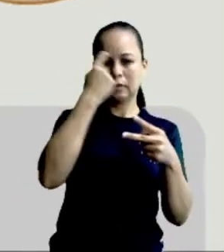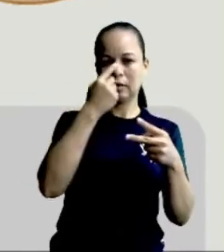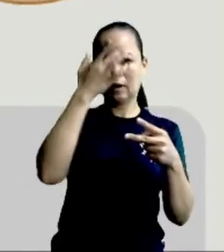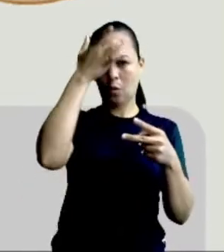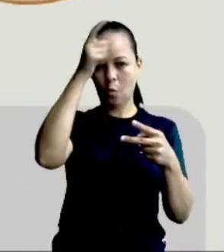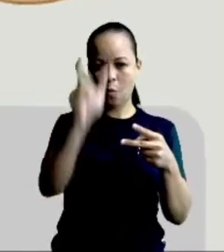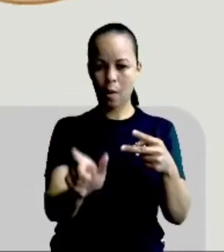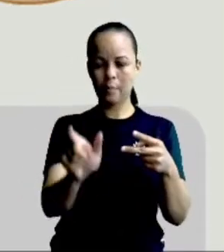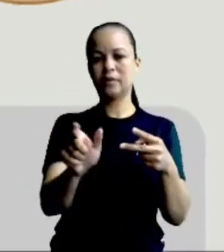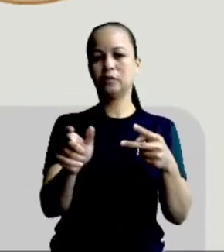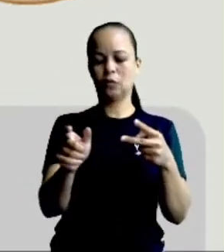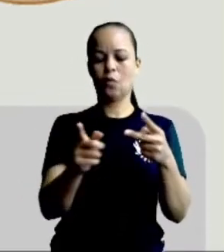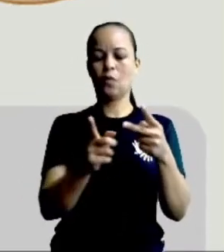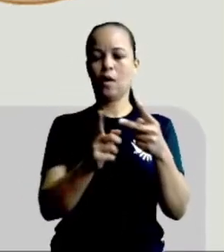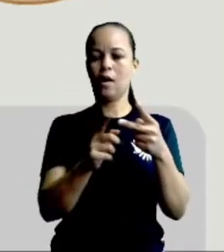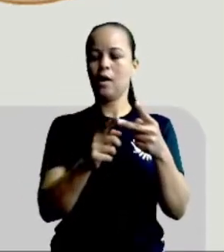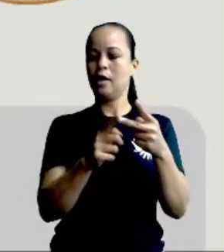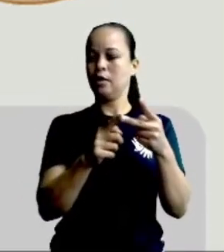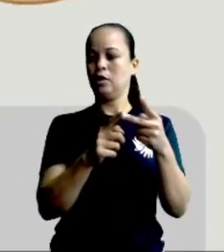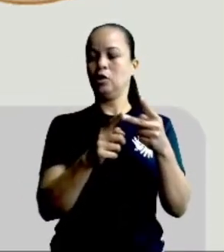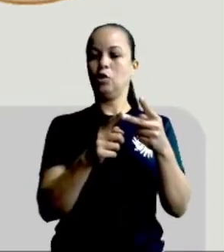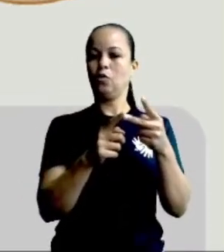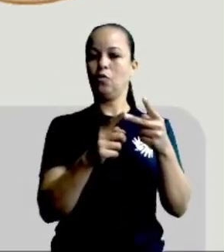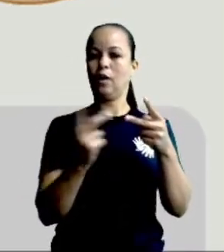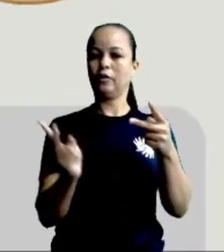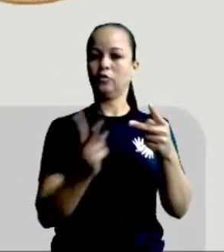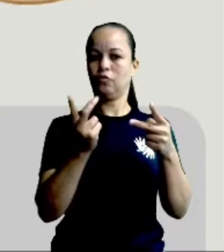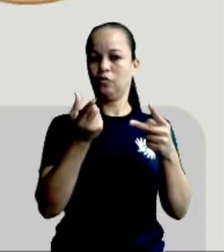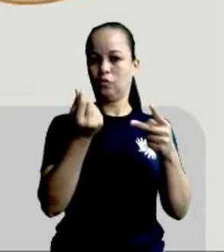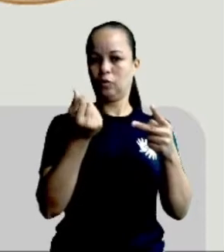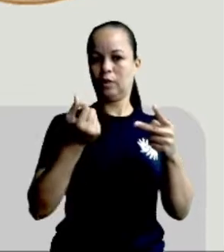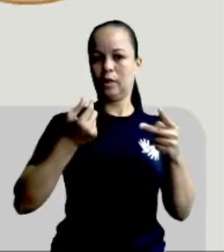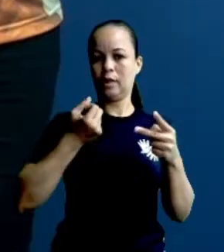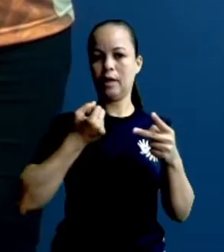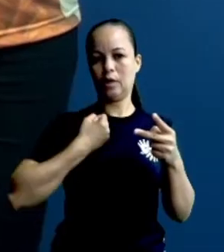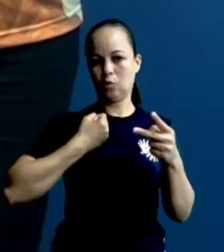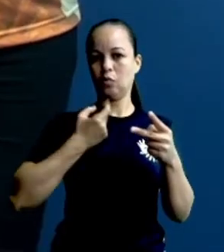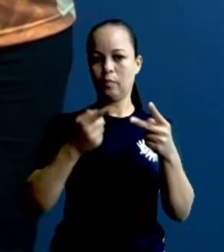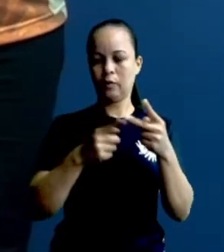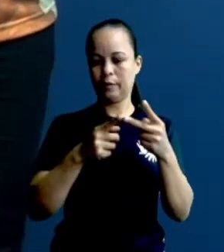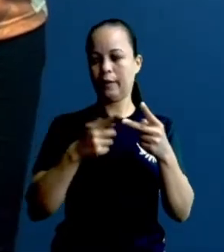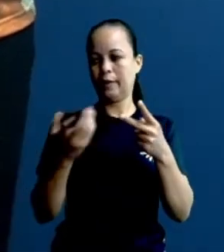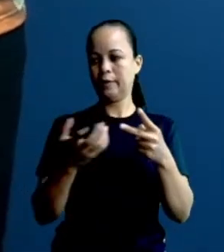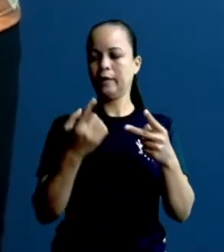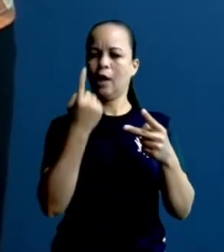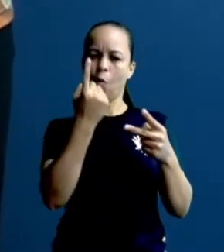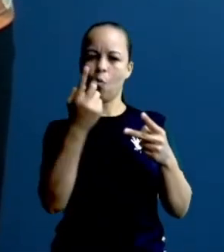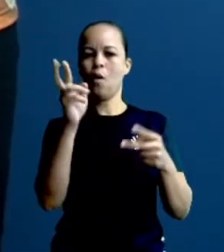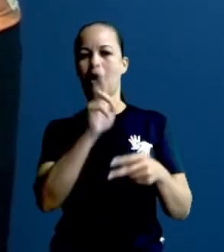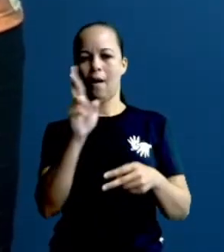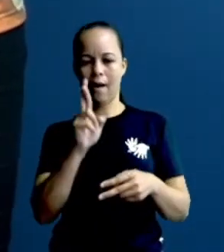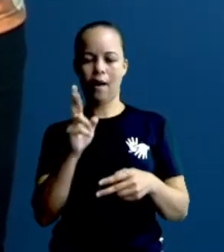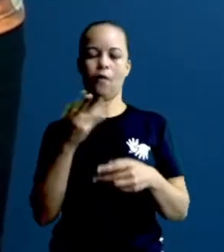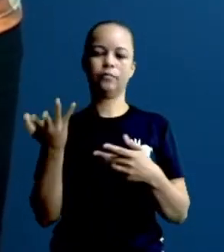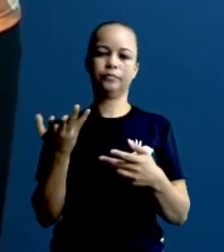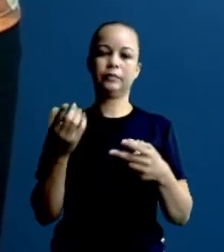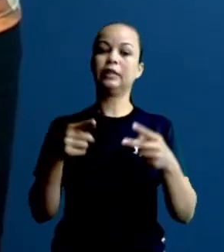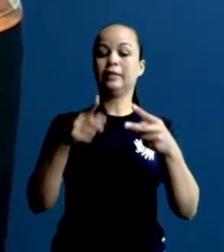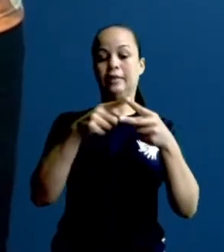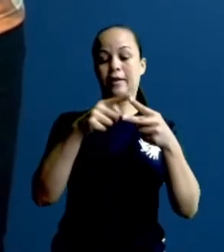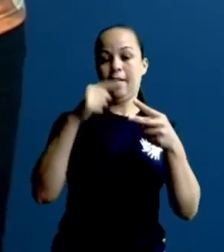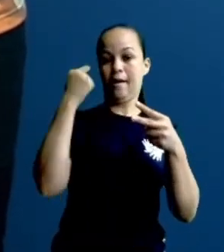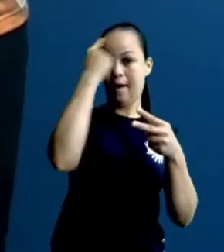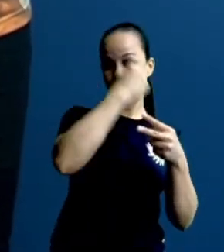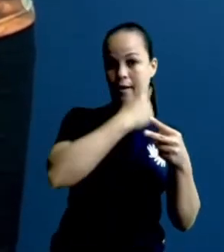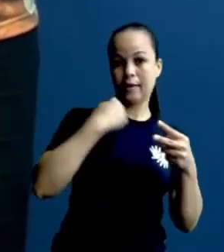homenageado e a coroa o lado do valor. Vejam aí a representação da moeda de R$1, né, em que a gente tem a cara,